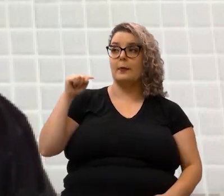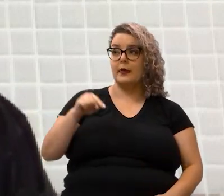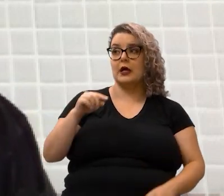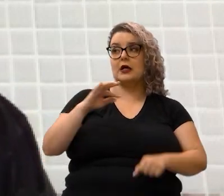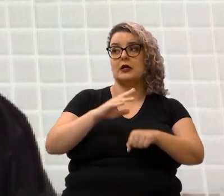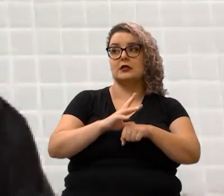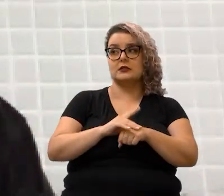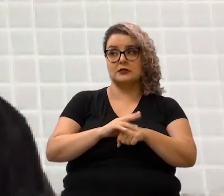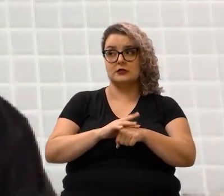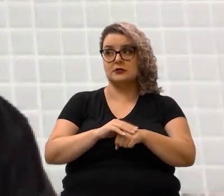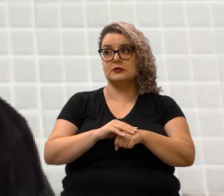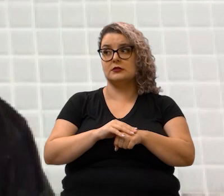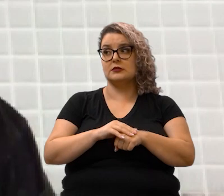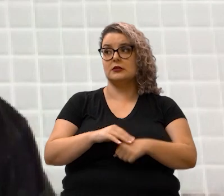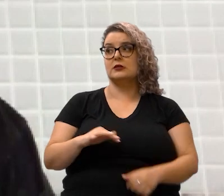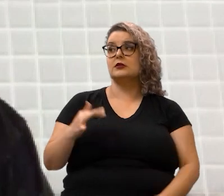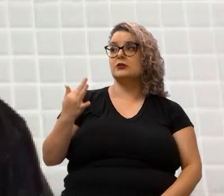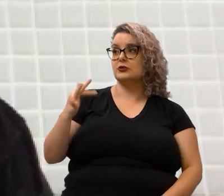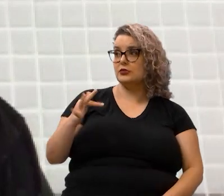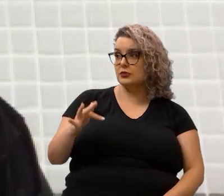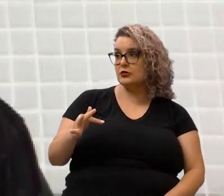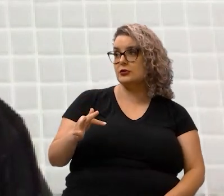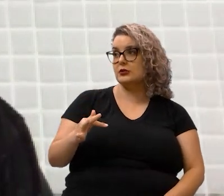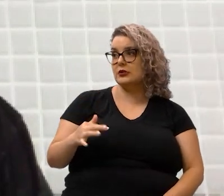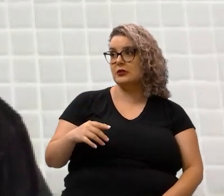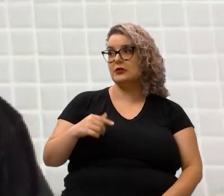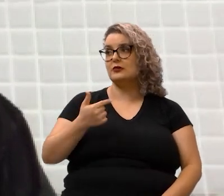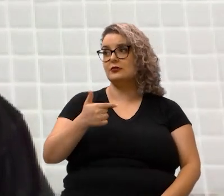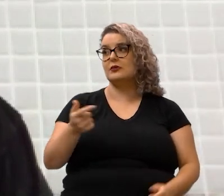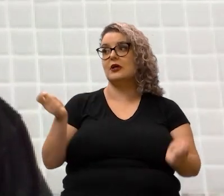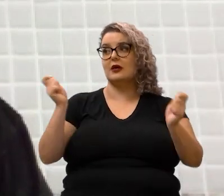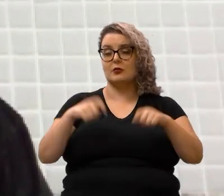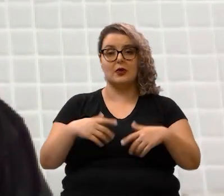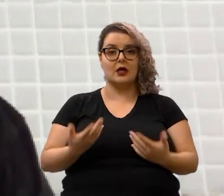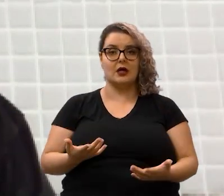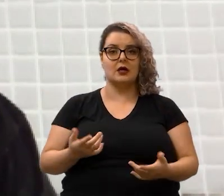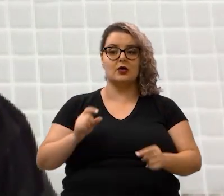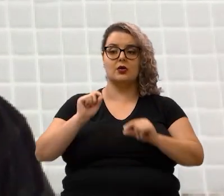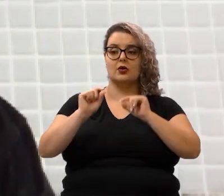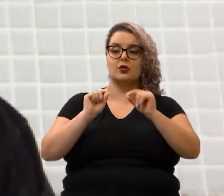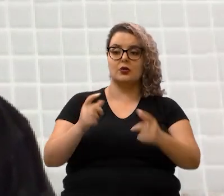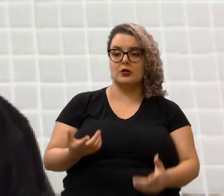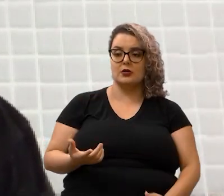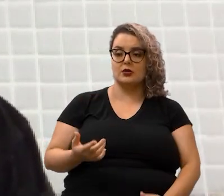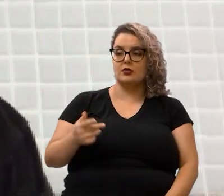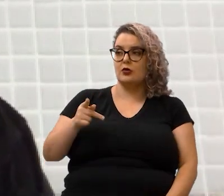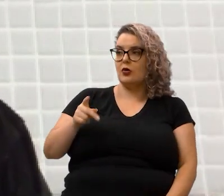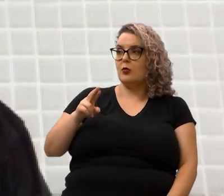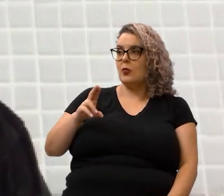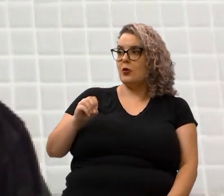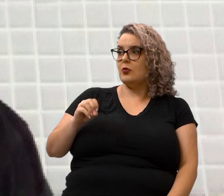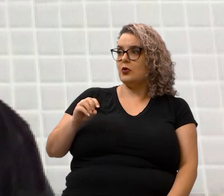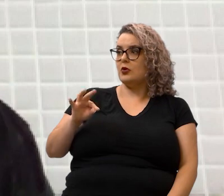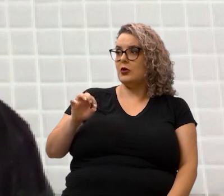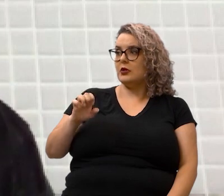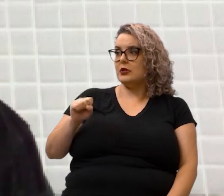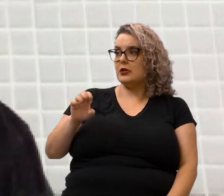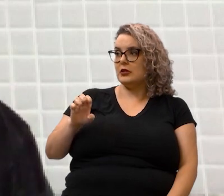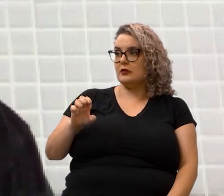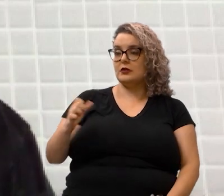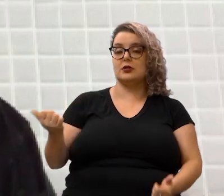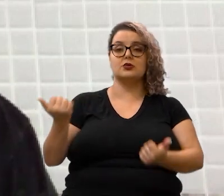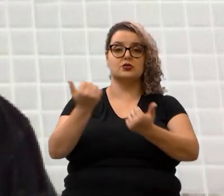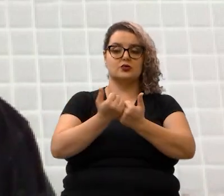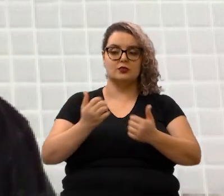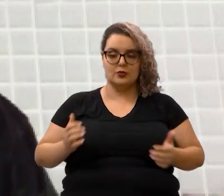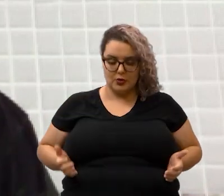para essa doença, né, que dói bastante, é bastante incapacitante, é a colocação de uma prótese, fazer a substituição